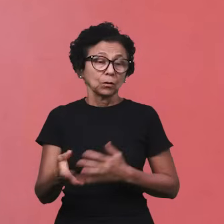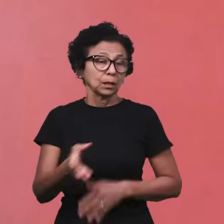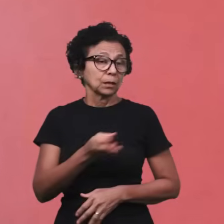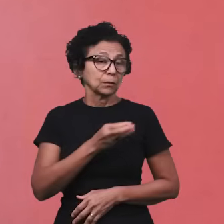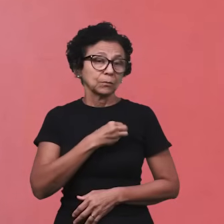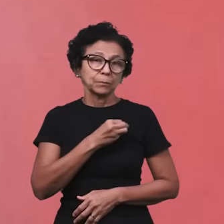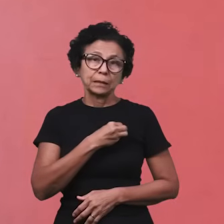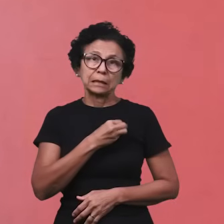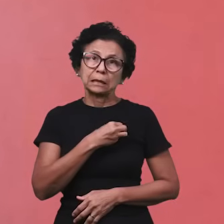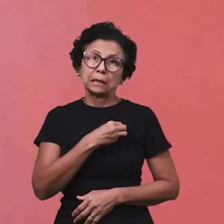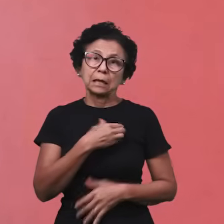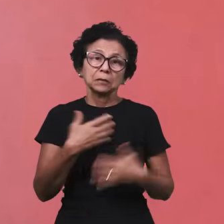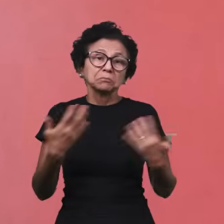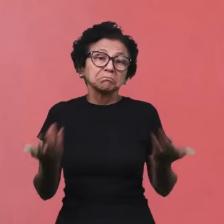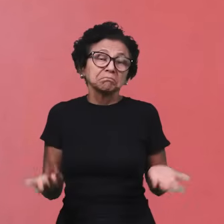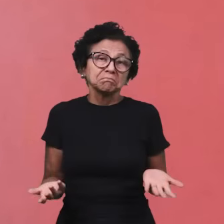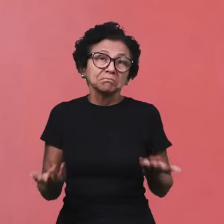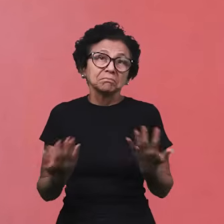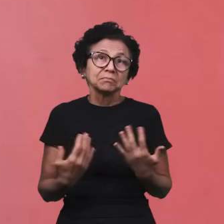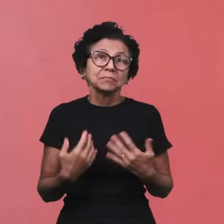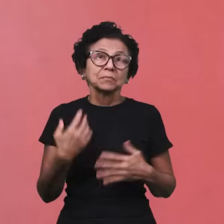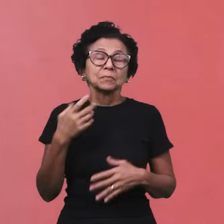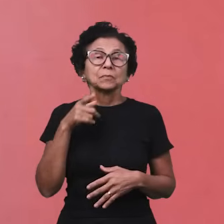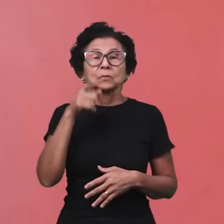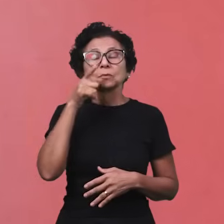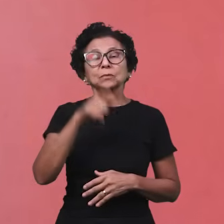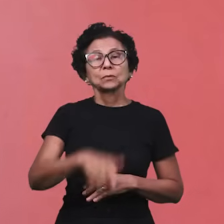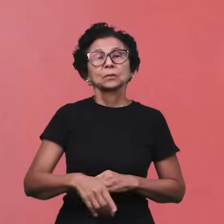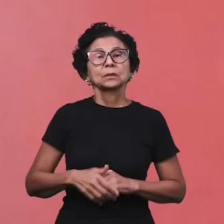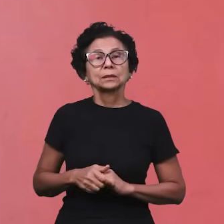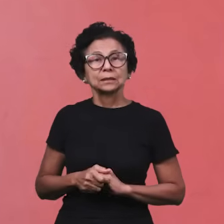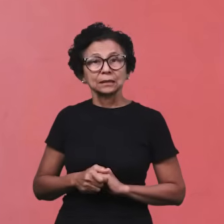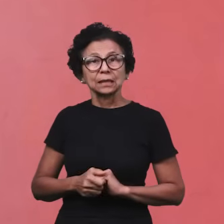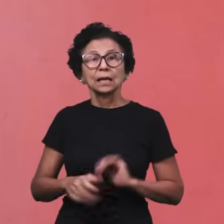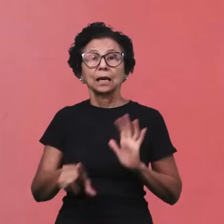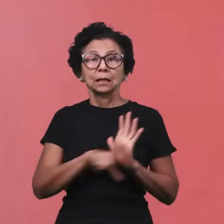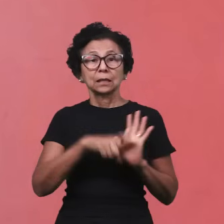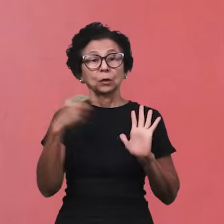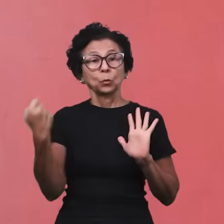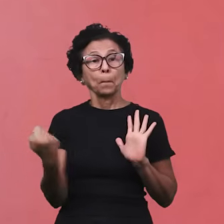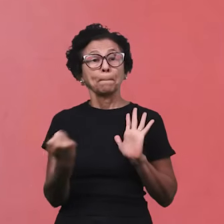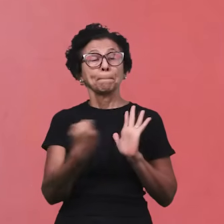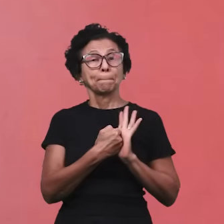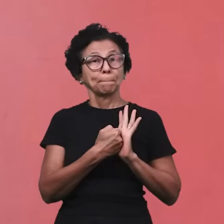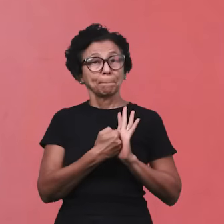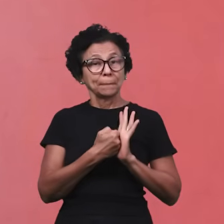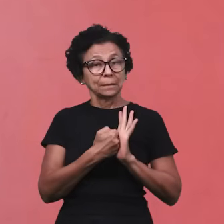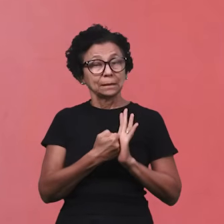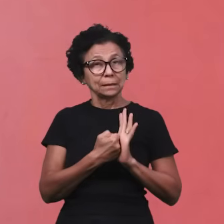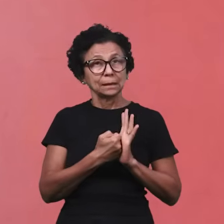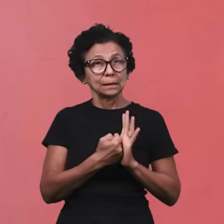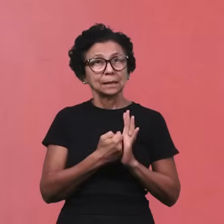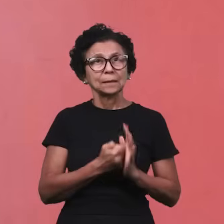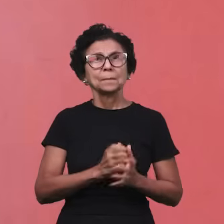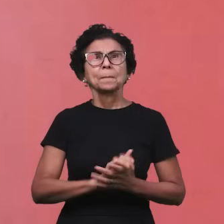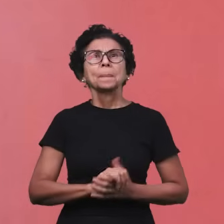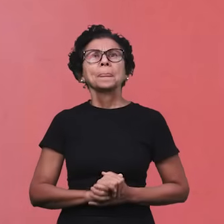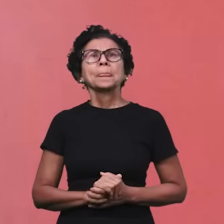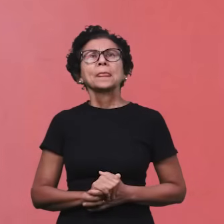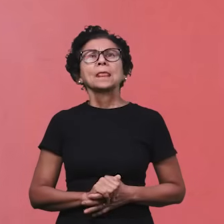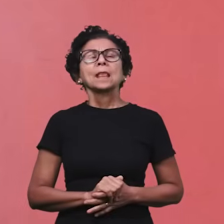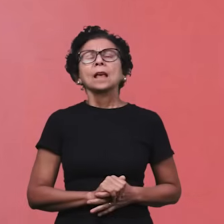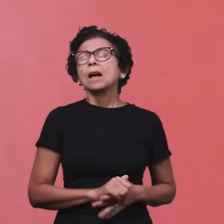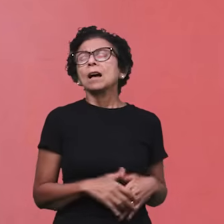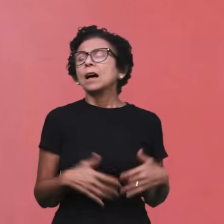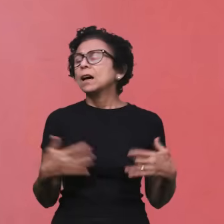a infração, você é réu da lei inteira. E a lei é o seguinte, a alma que pecar, o quê? Essa morrerá. Então, quer dizer, todos aqueles